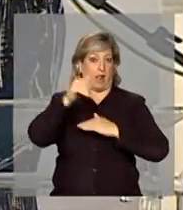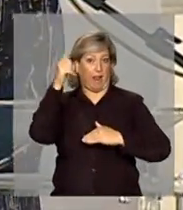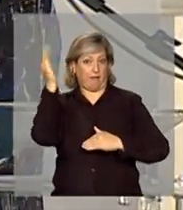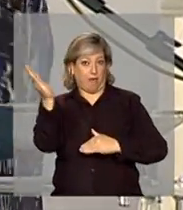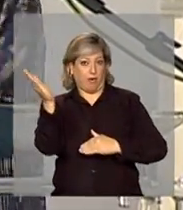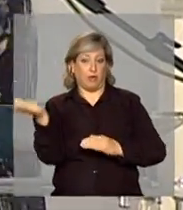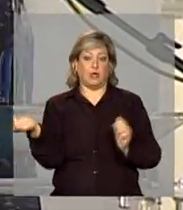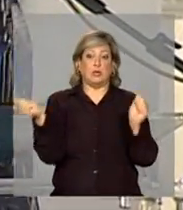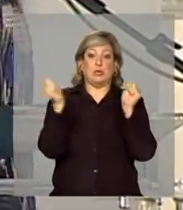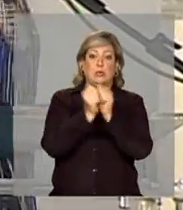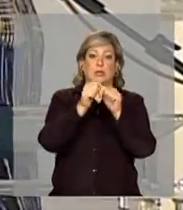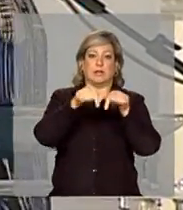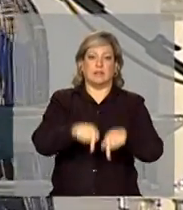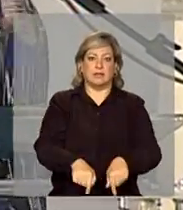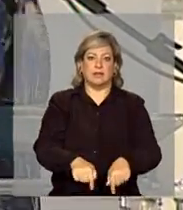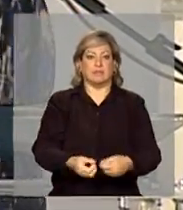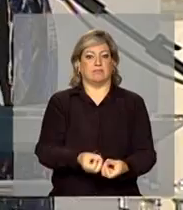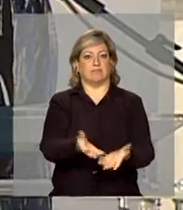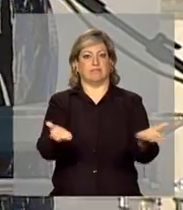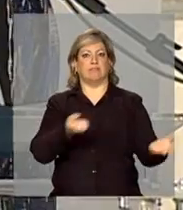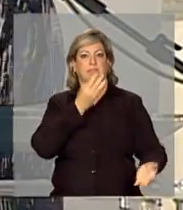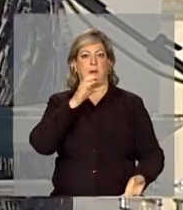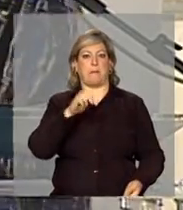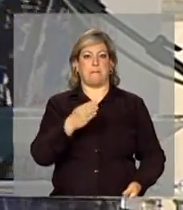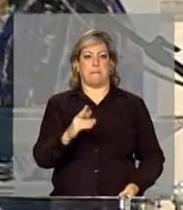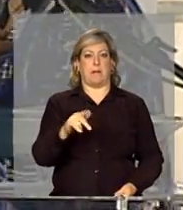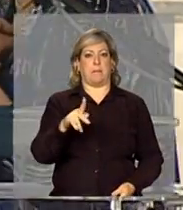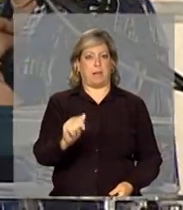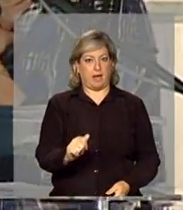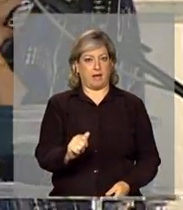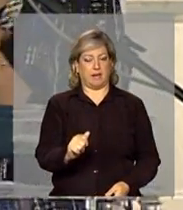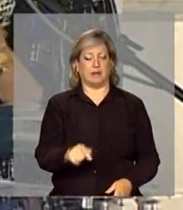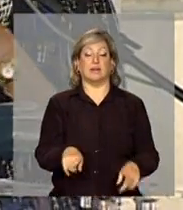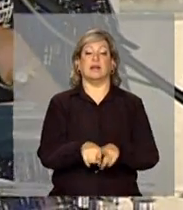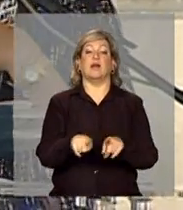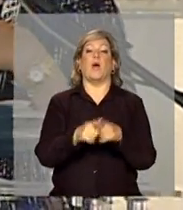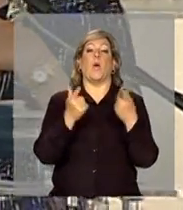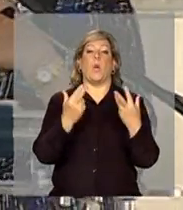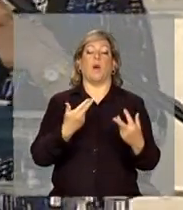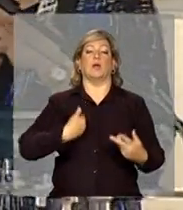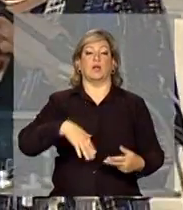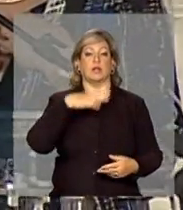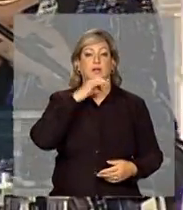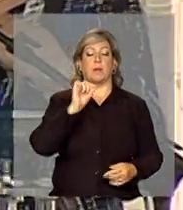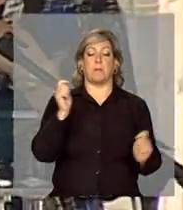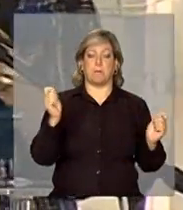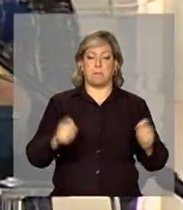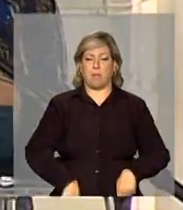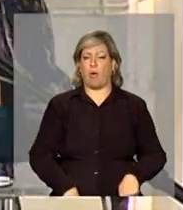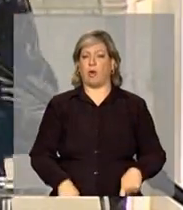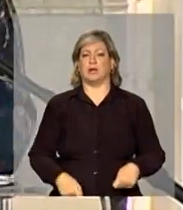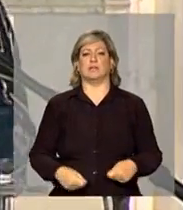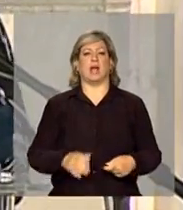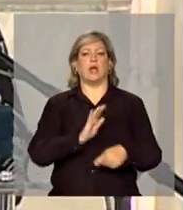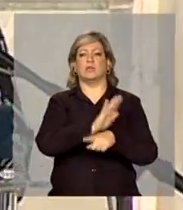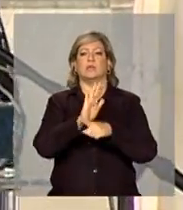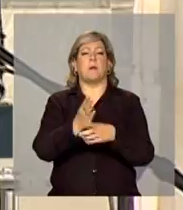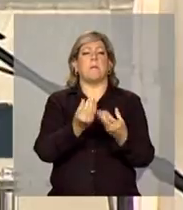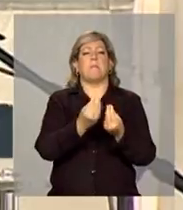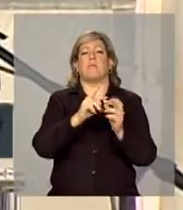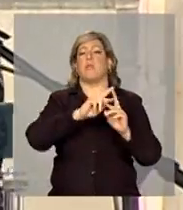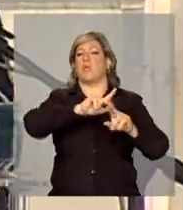nossa cultura e deu a Embrapa. A mesma coisa nós achamos que pode dar em várias áreas. Por